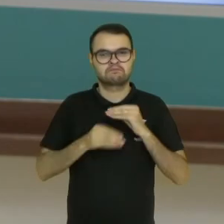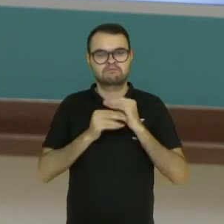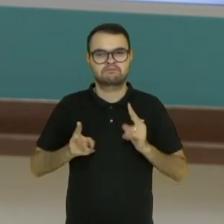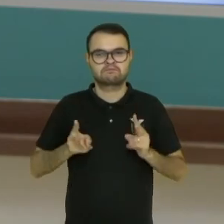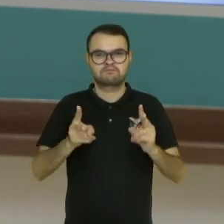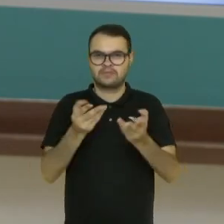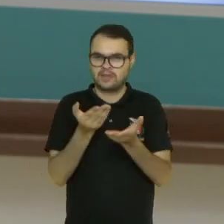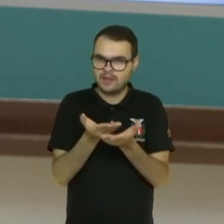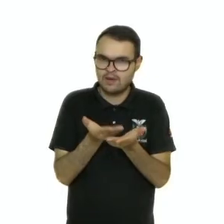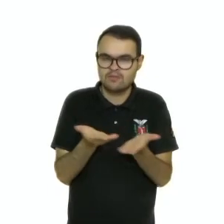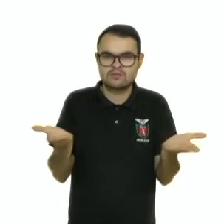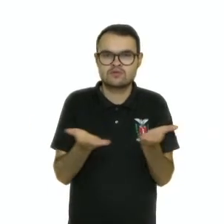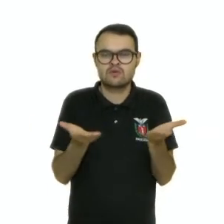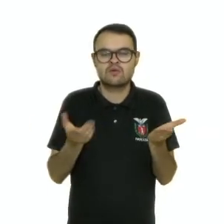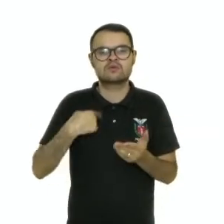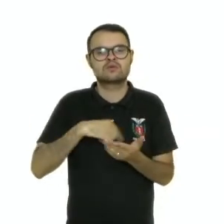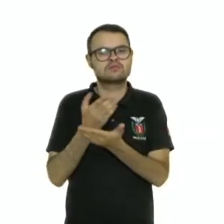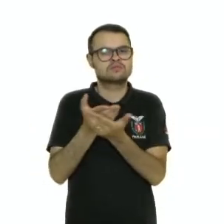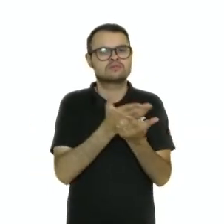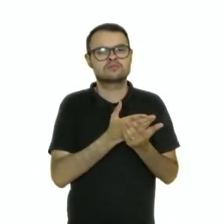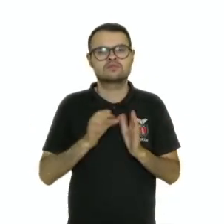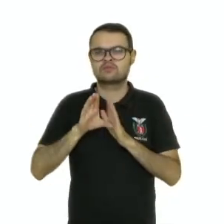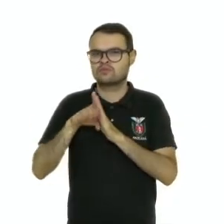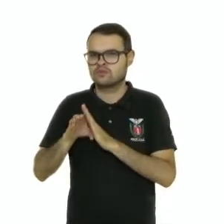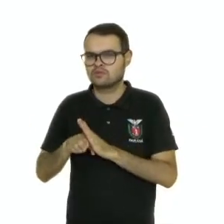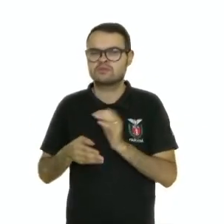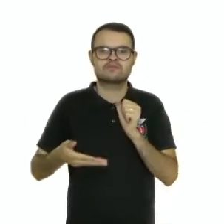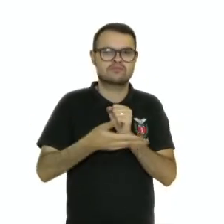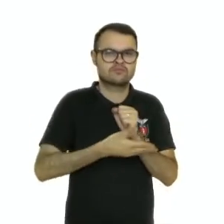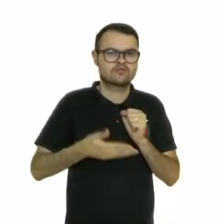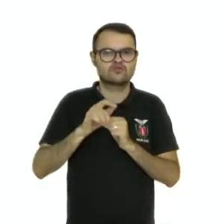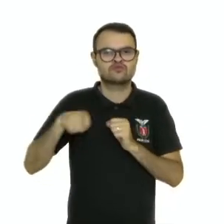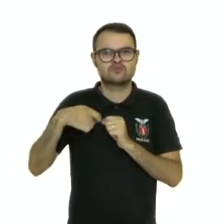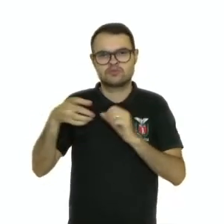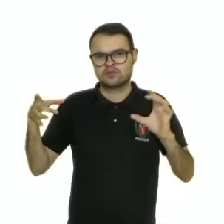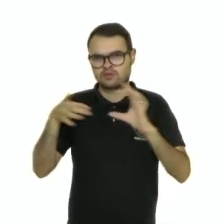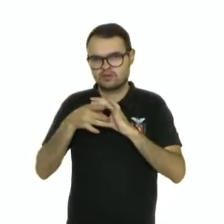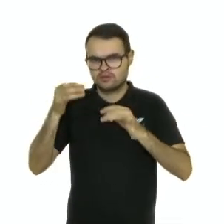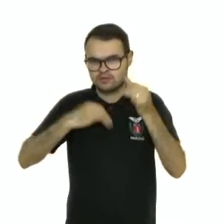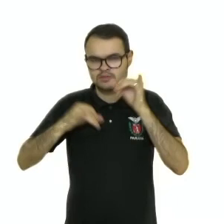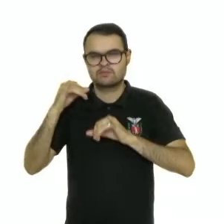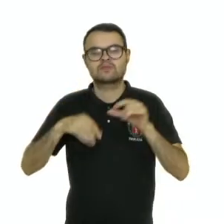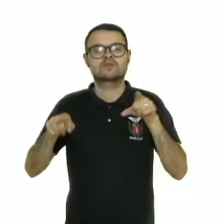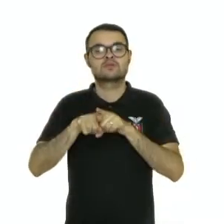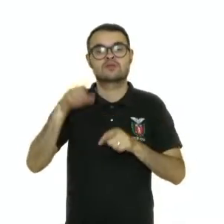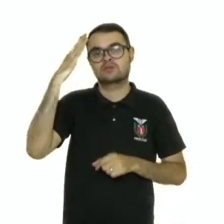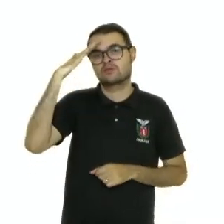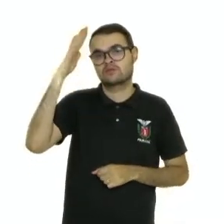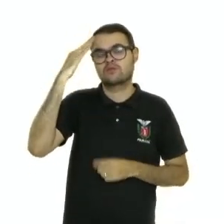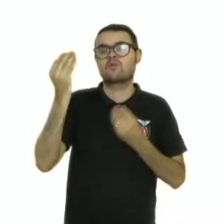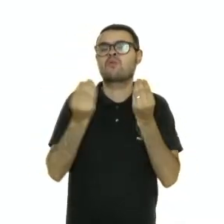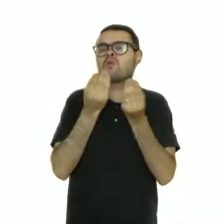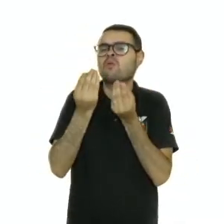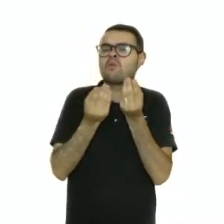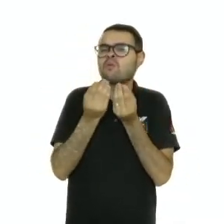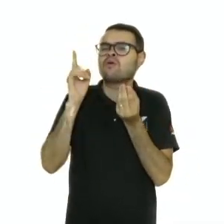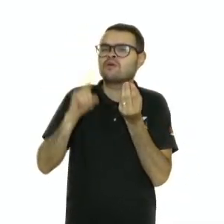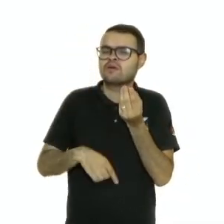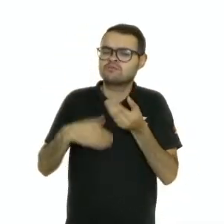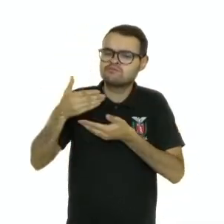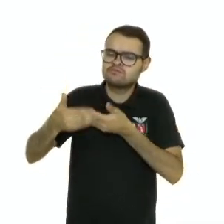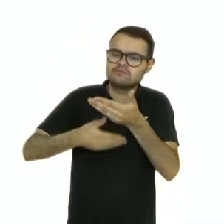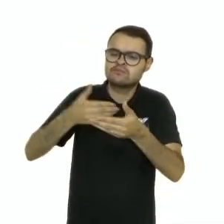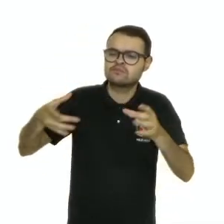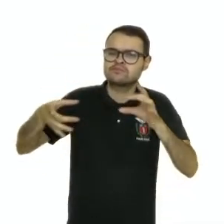Na aula de hoje nós estudamos os conceitos e os fundamentos sobre as ligações químicas. Entendemos como se efetiva